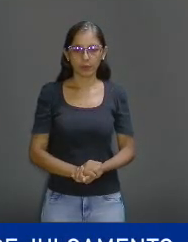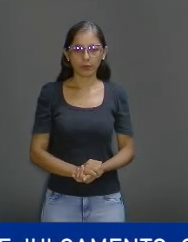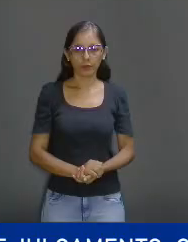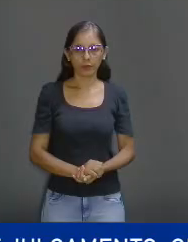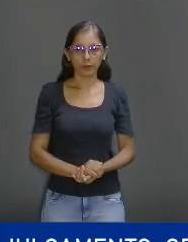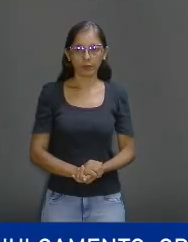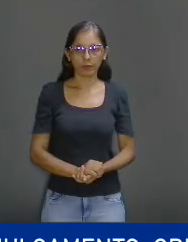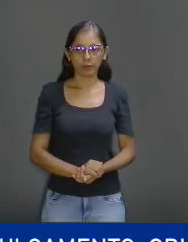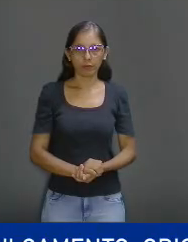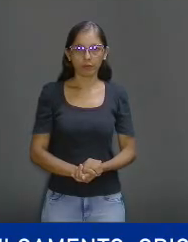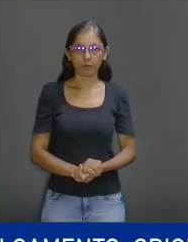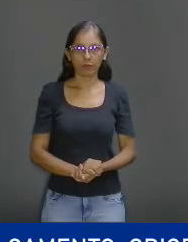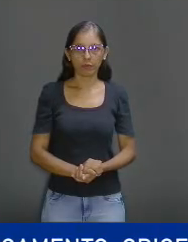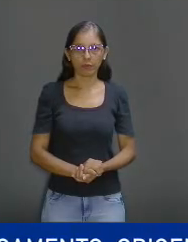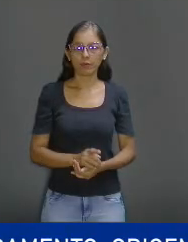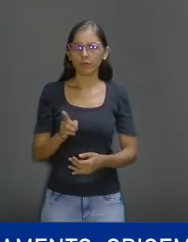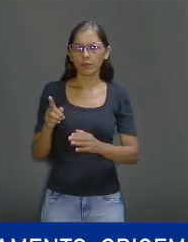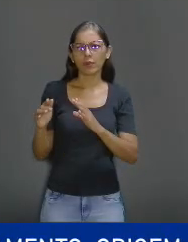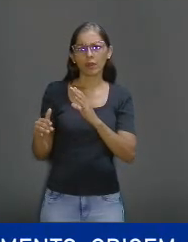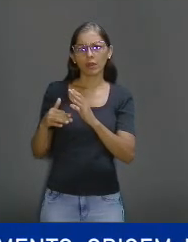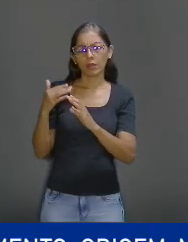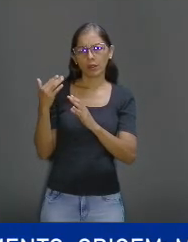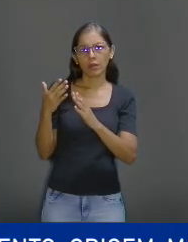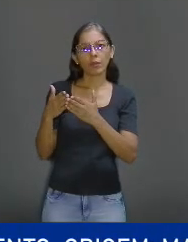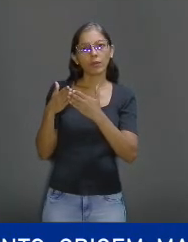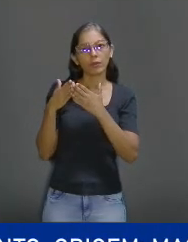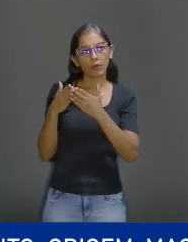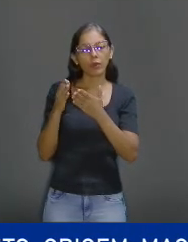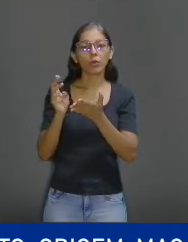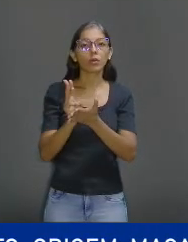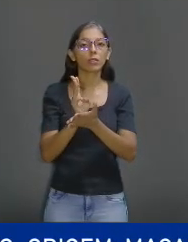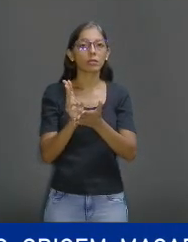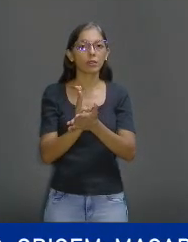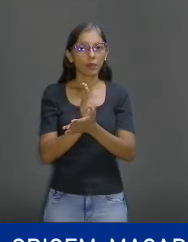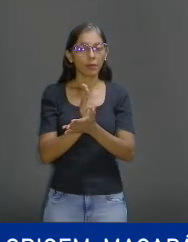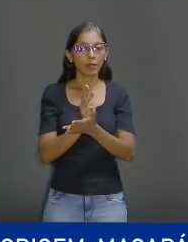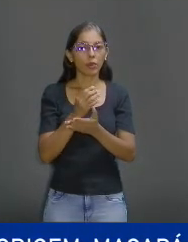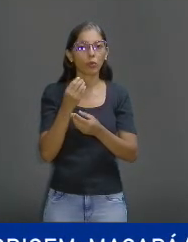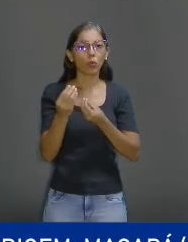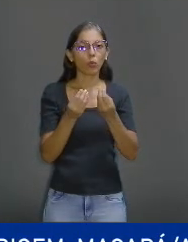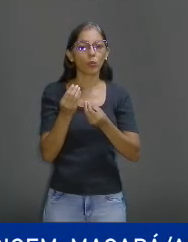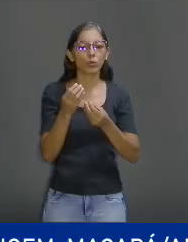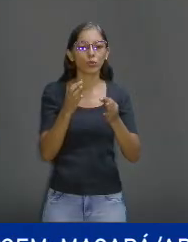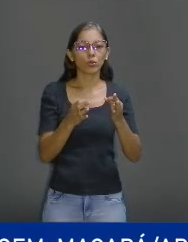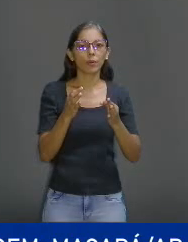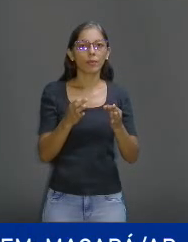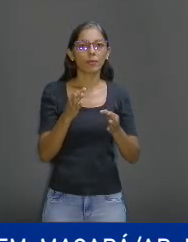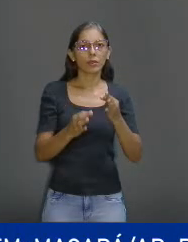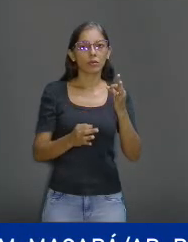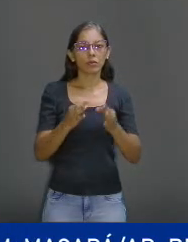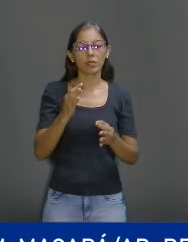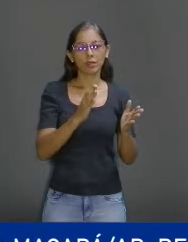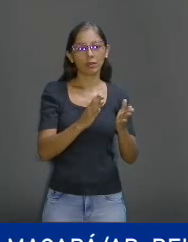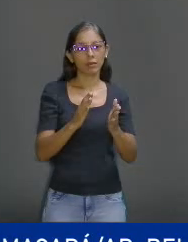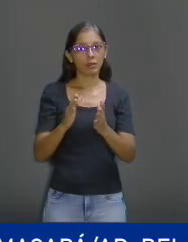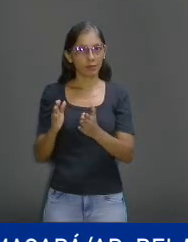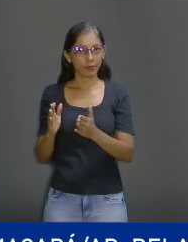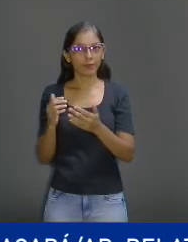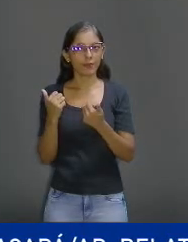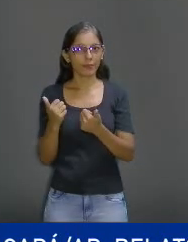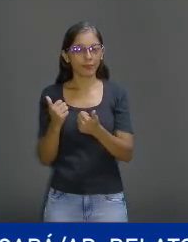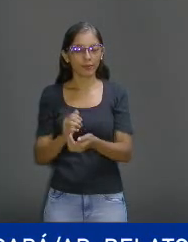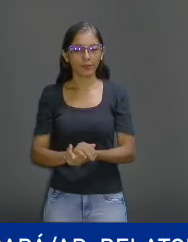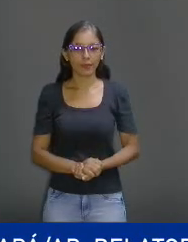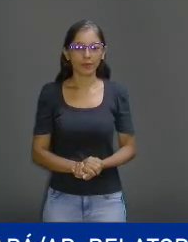Você me passa depois, por gentileza, por WhatsApp, a sequência de cada julgamento, tá bom?